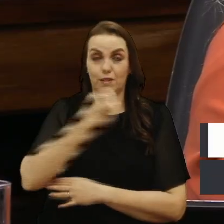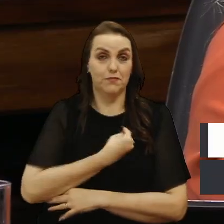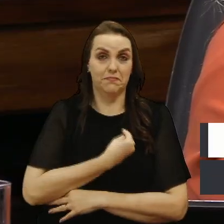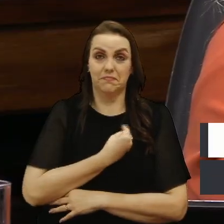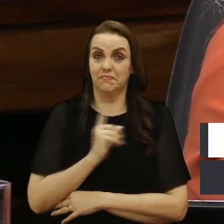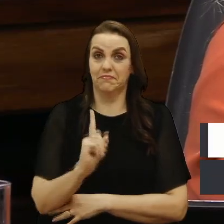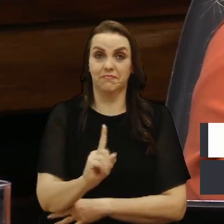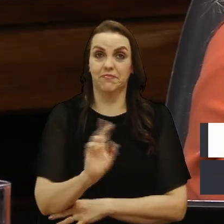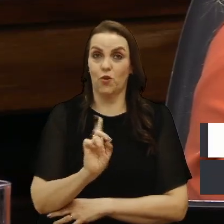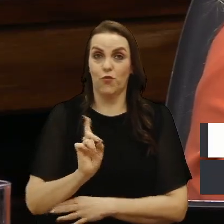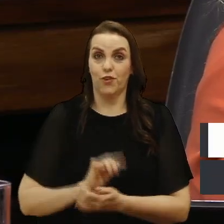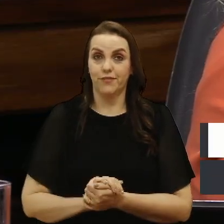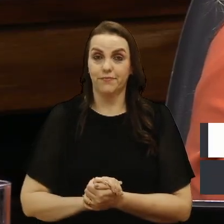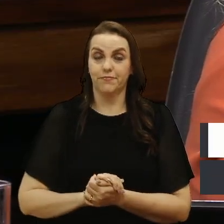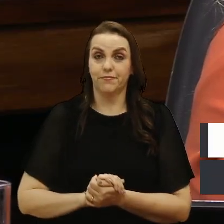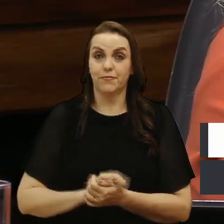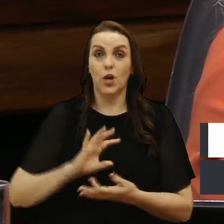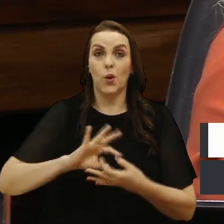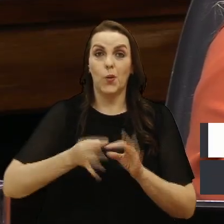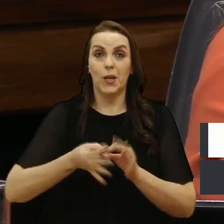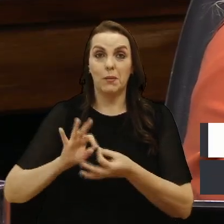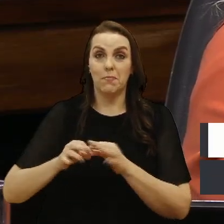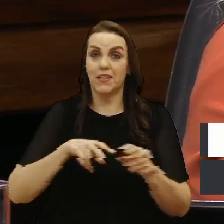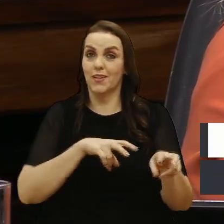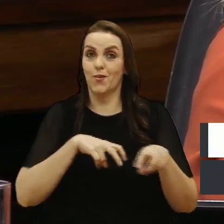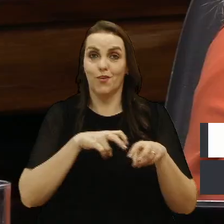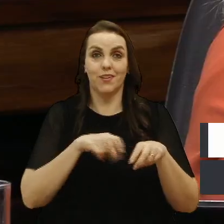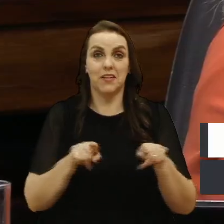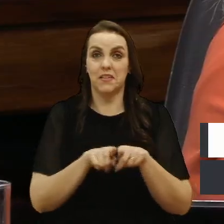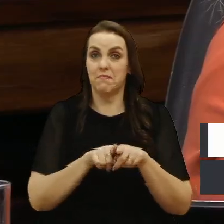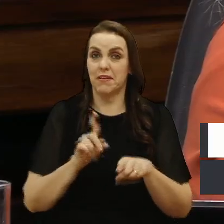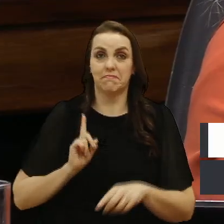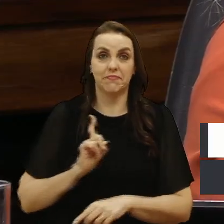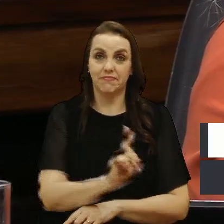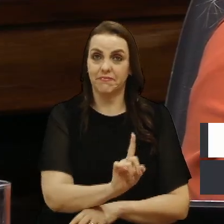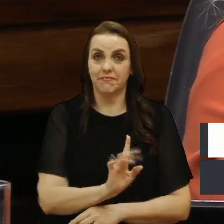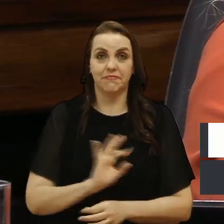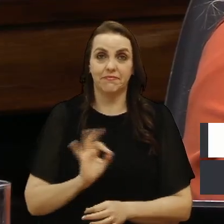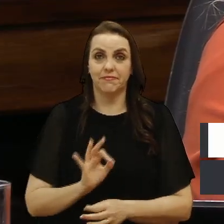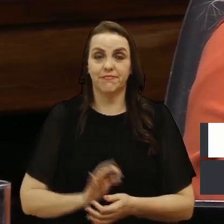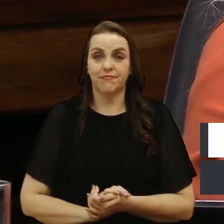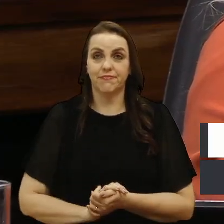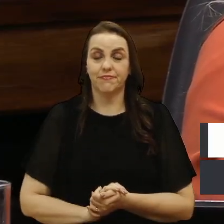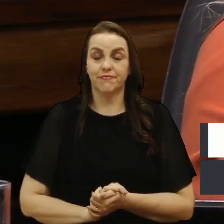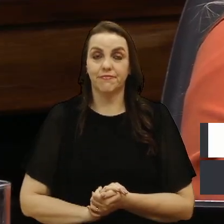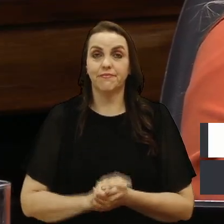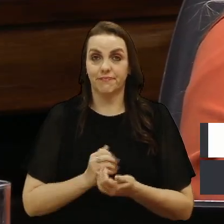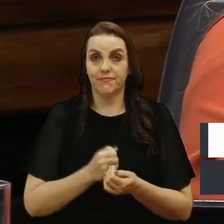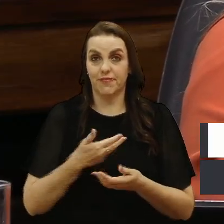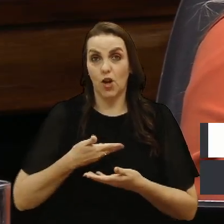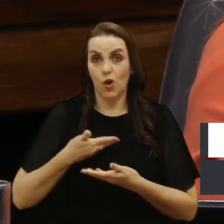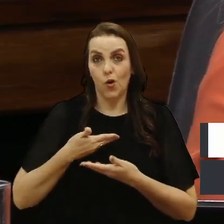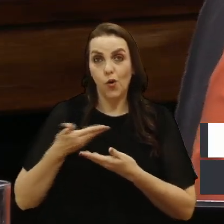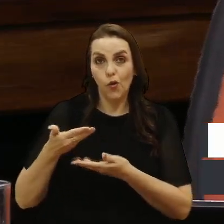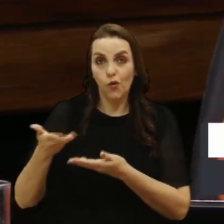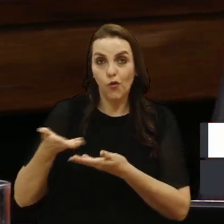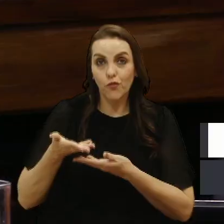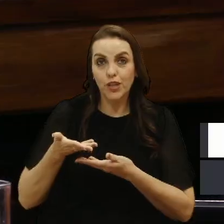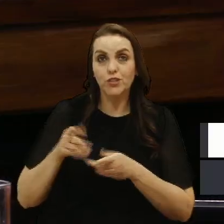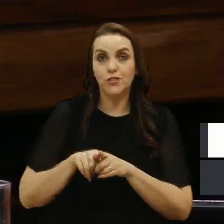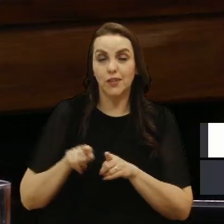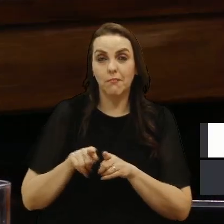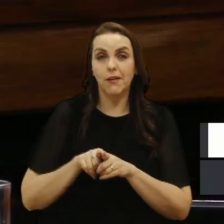que nas Olimpíadas Coloniais ele não esteve lá. E ele recebeu o convite para fazer